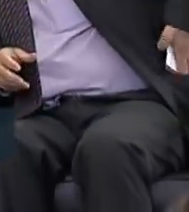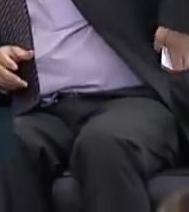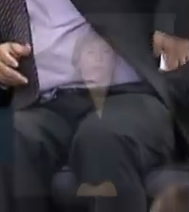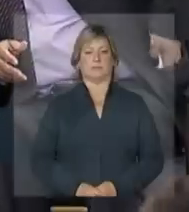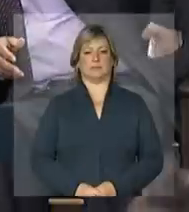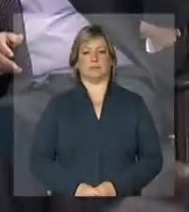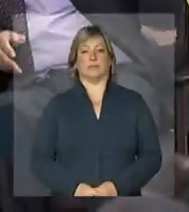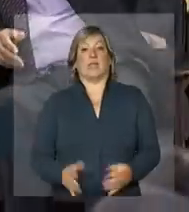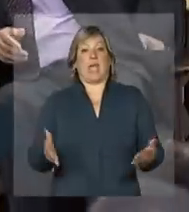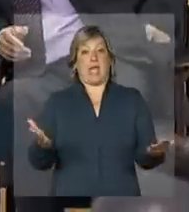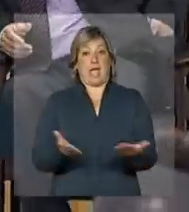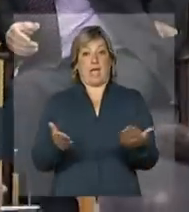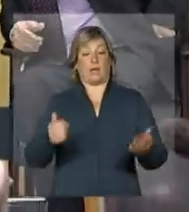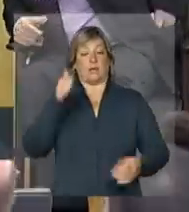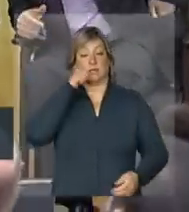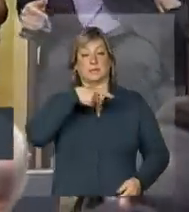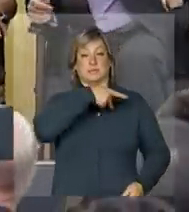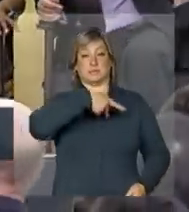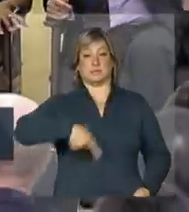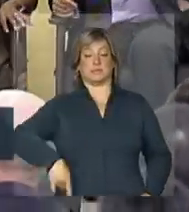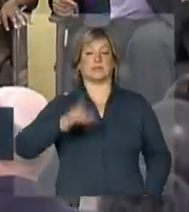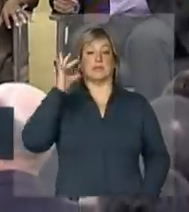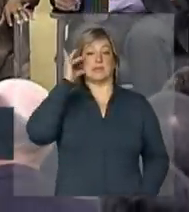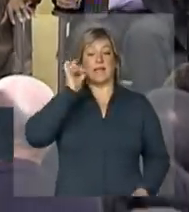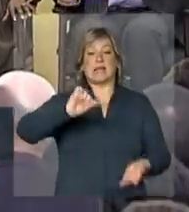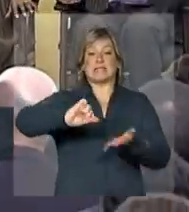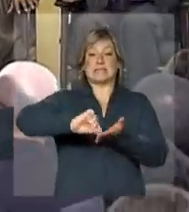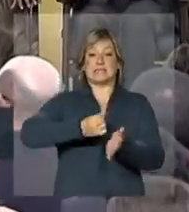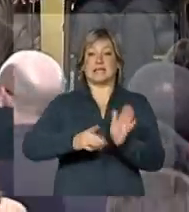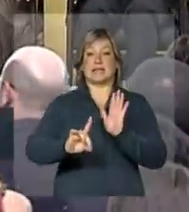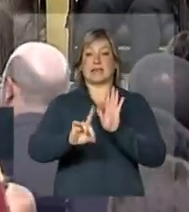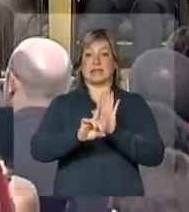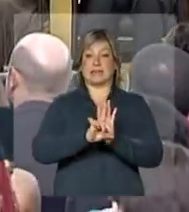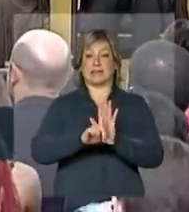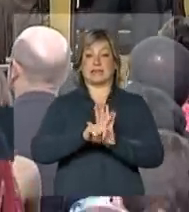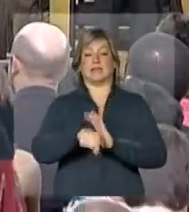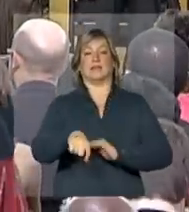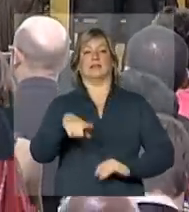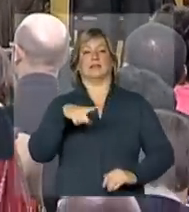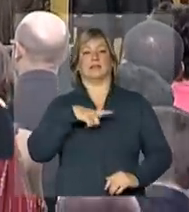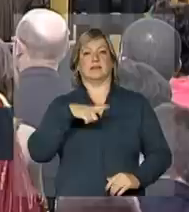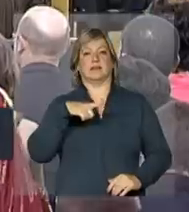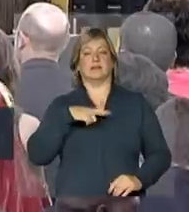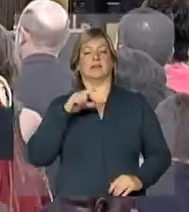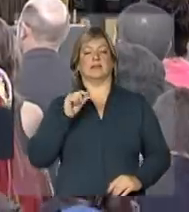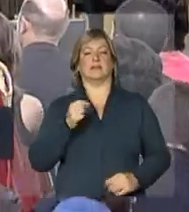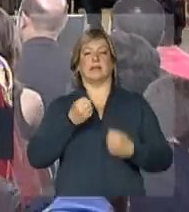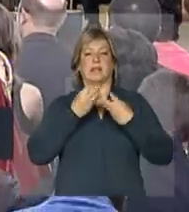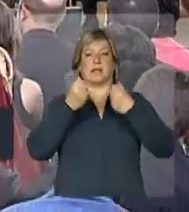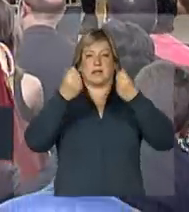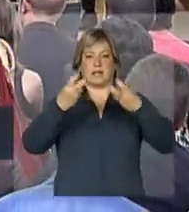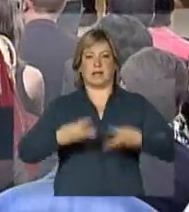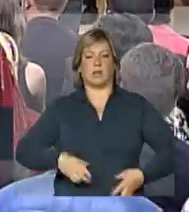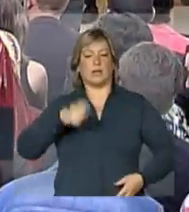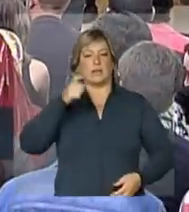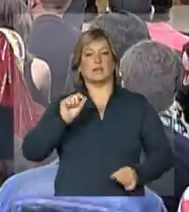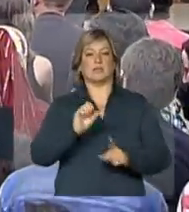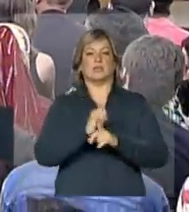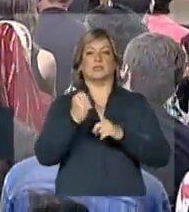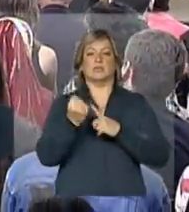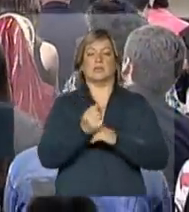obrigado enta da República assina decretos de declaração de interesse social para fins de